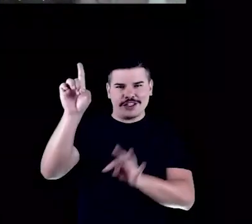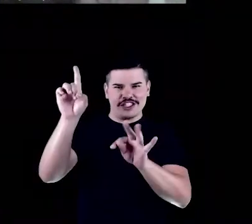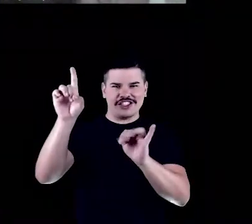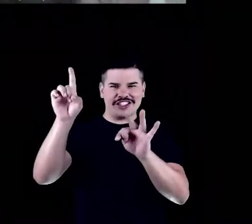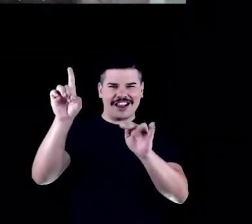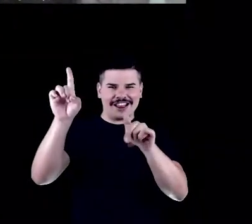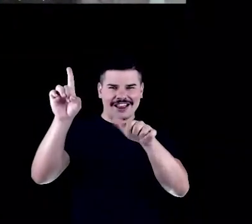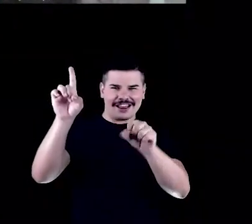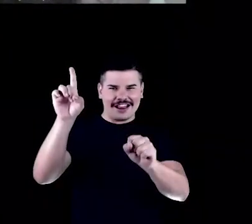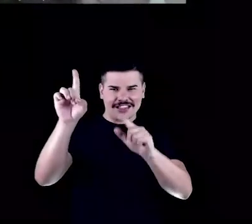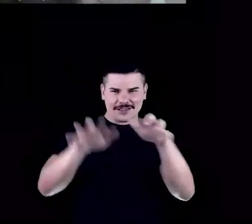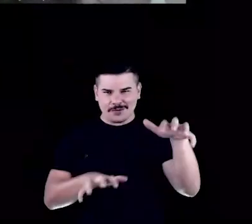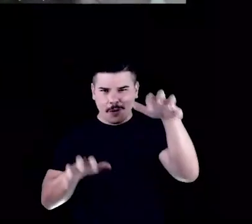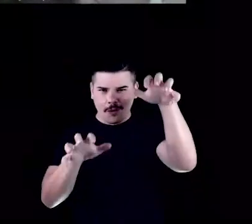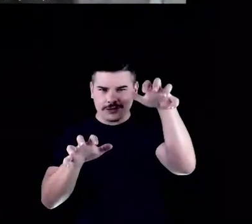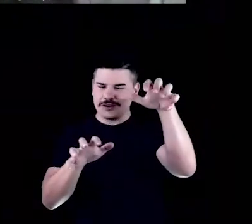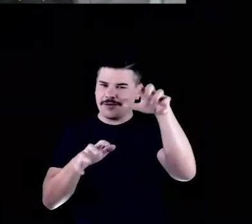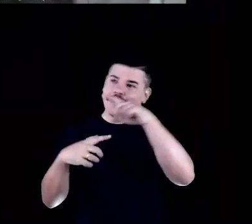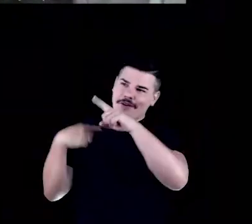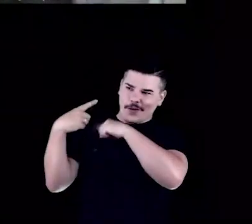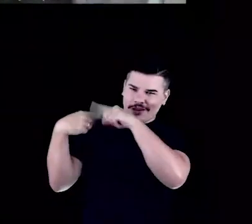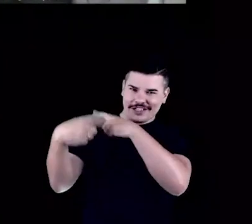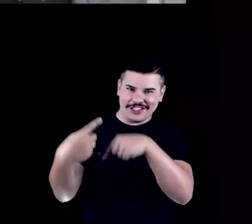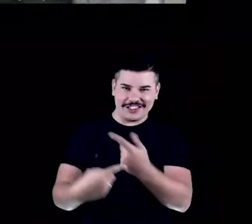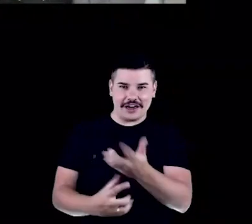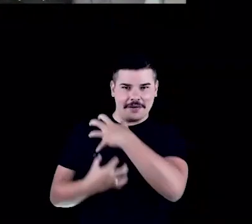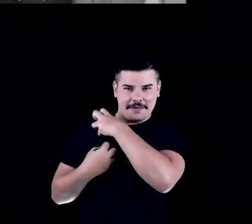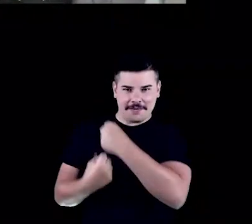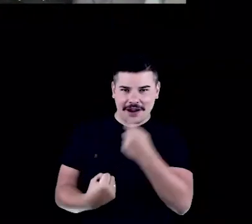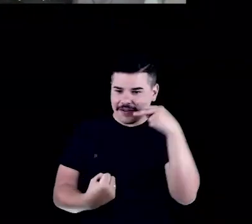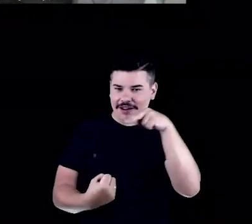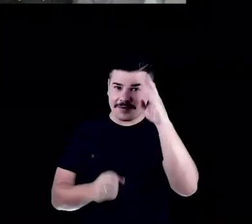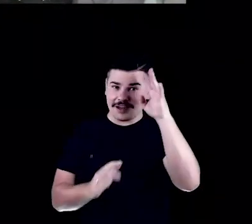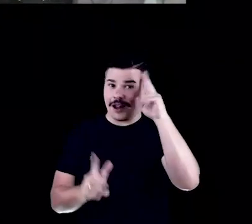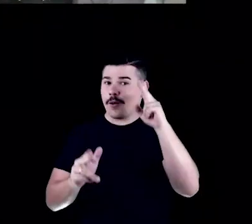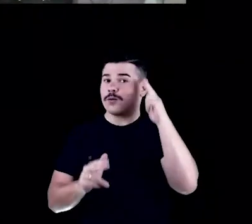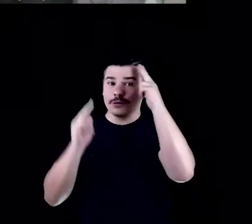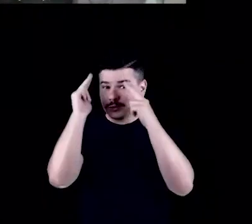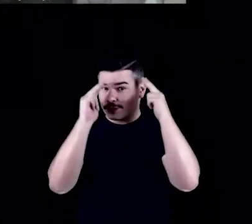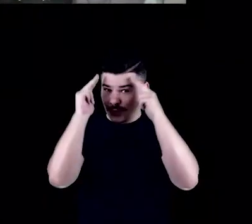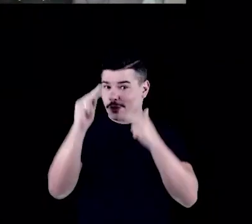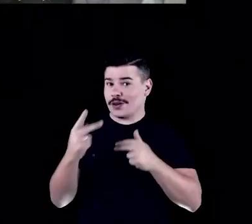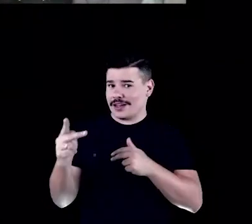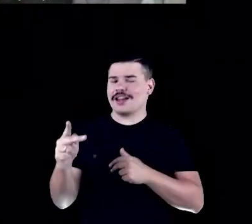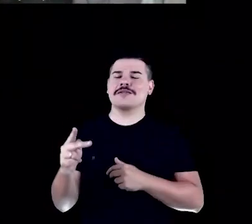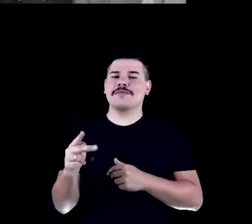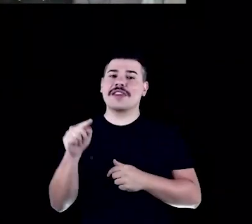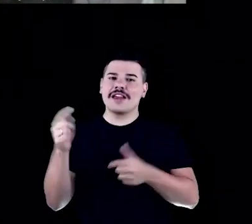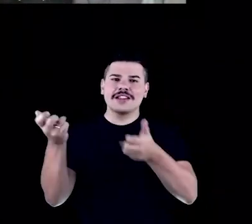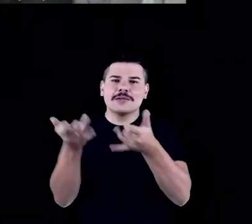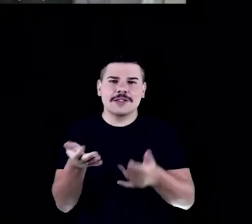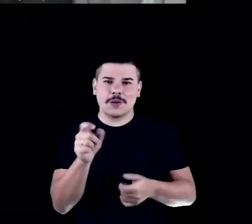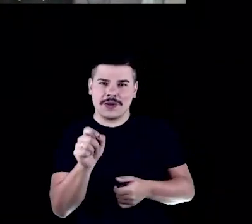são meio que titãs, assim. Se ele pegasse a origem como se fosse o sonho, né, esse